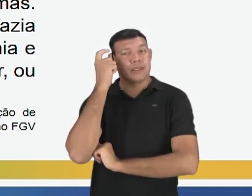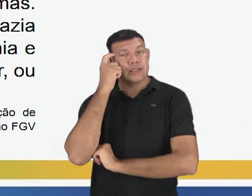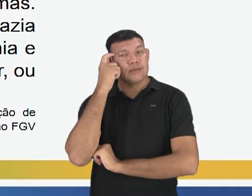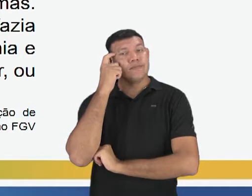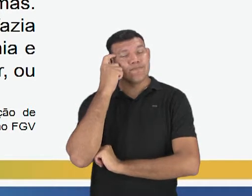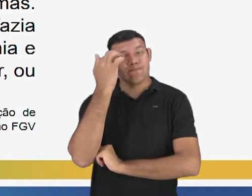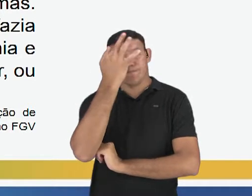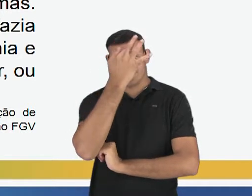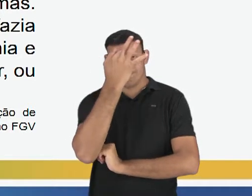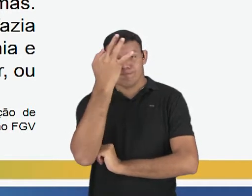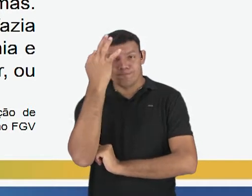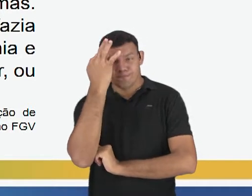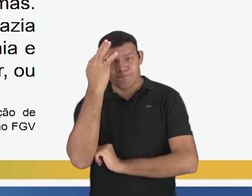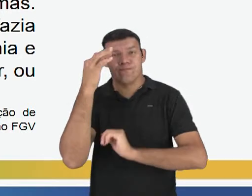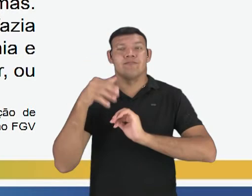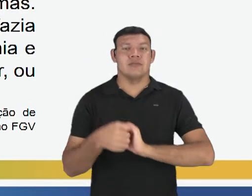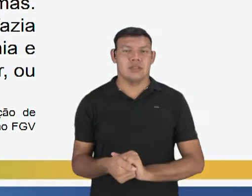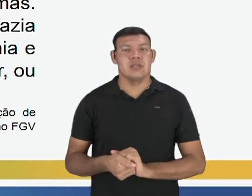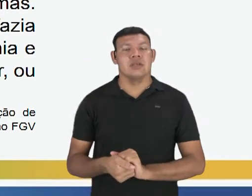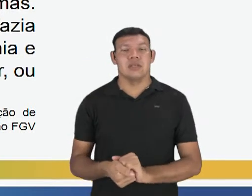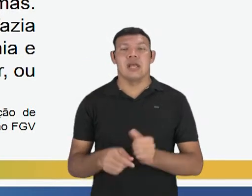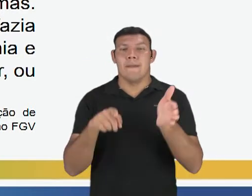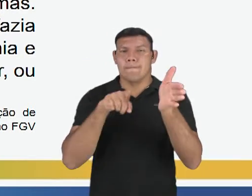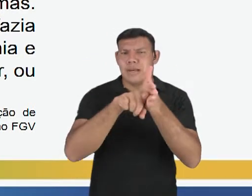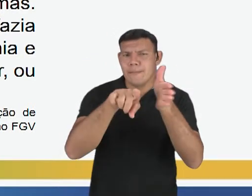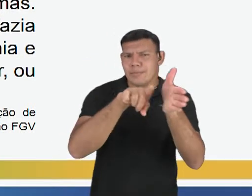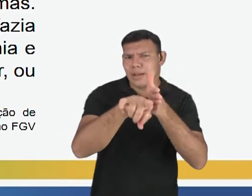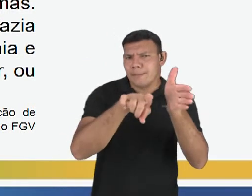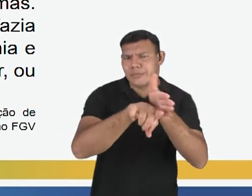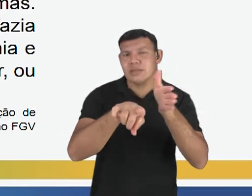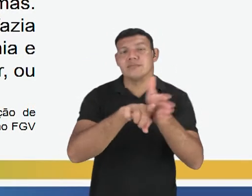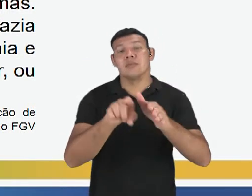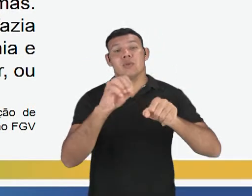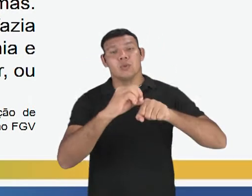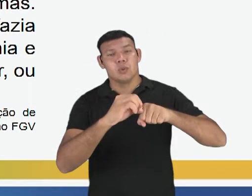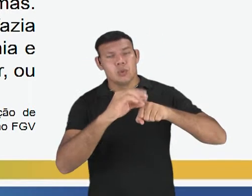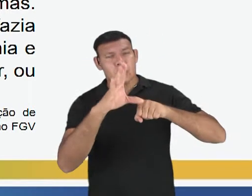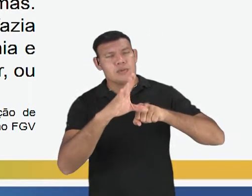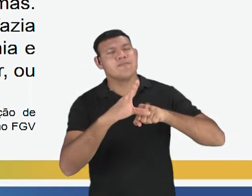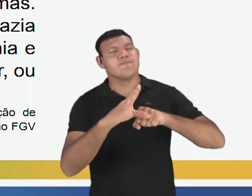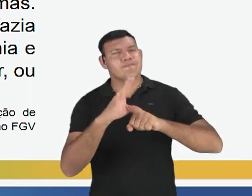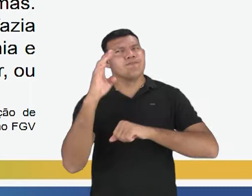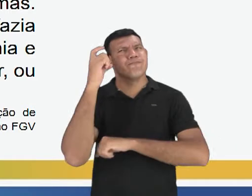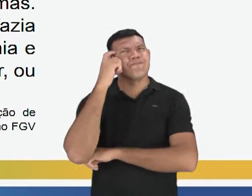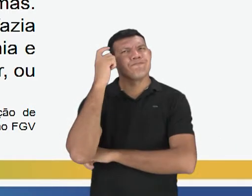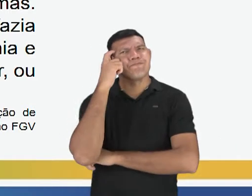Então, a filosofia, ela problematiza o conhecimento pensando,